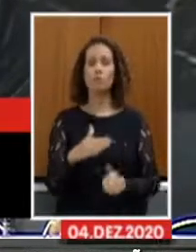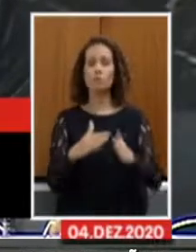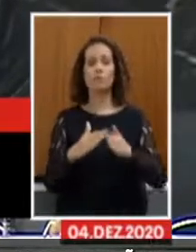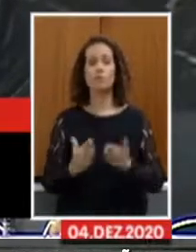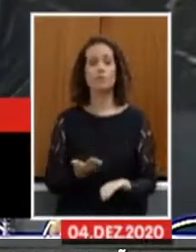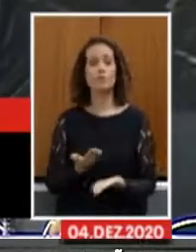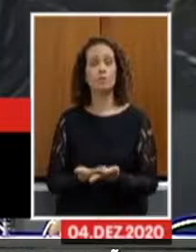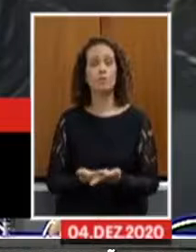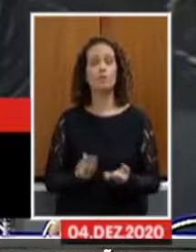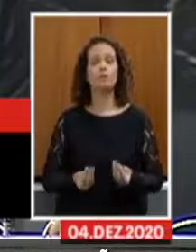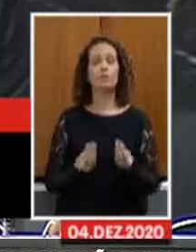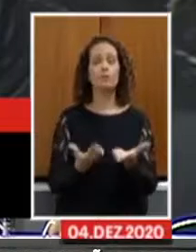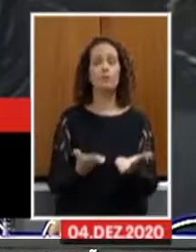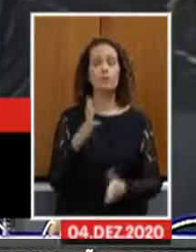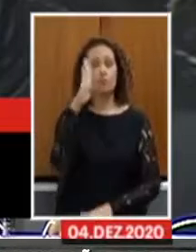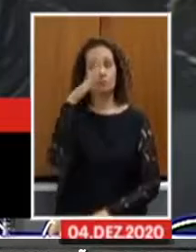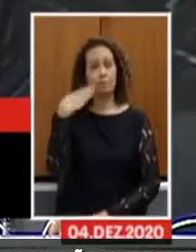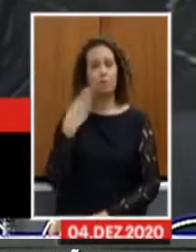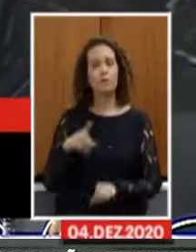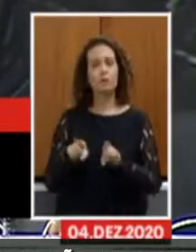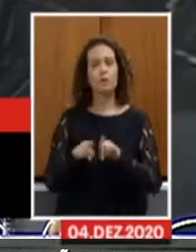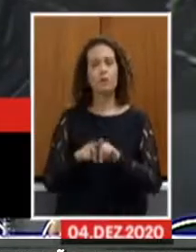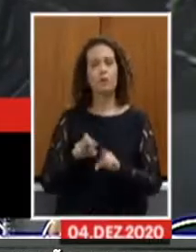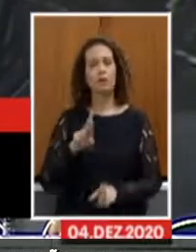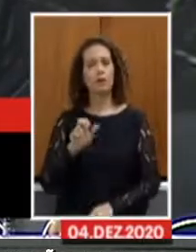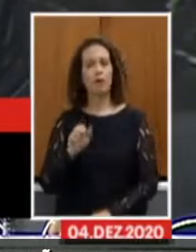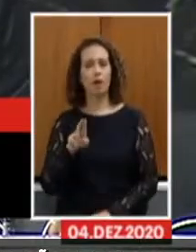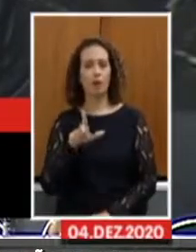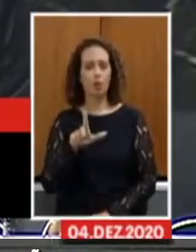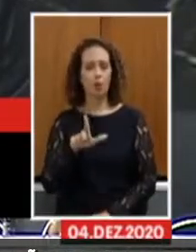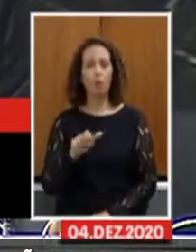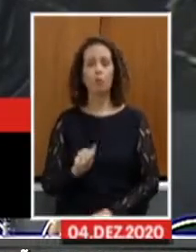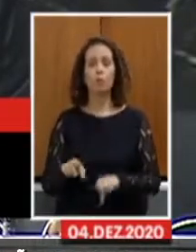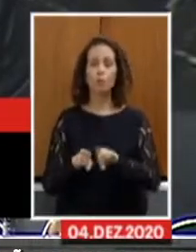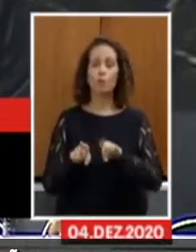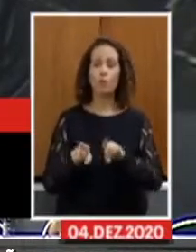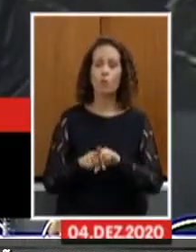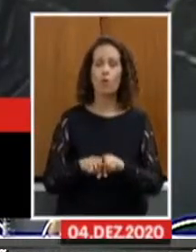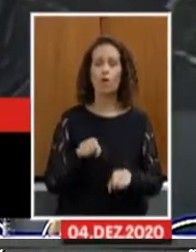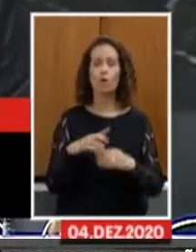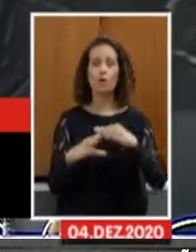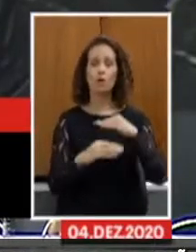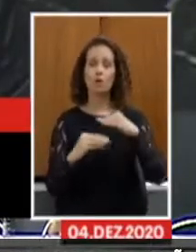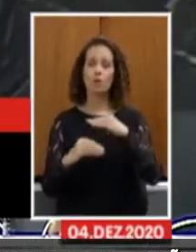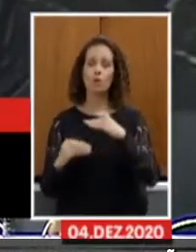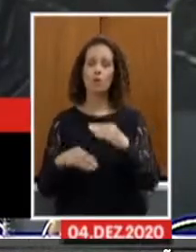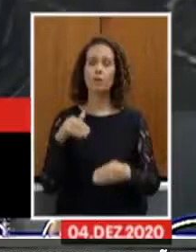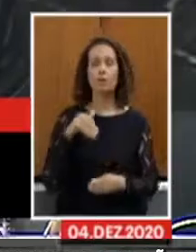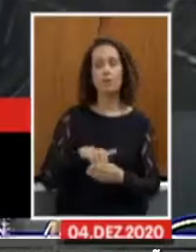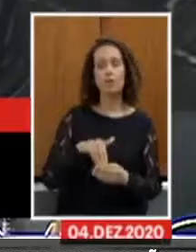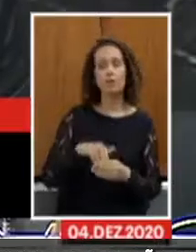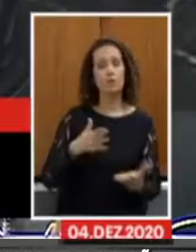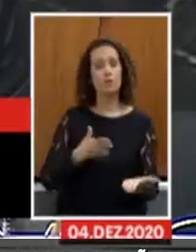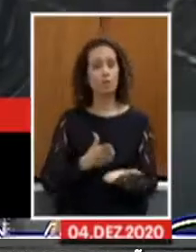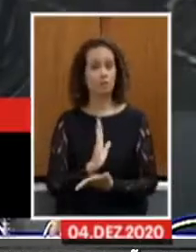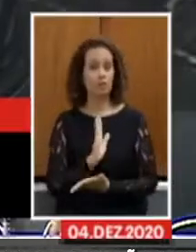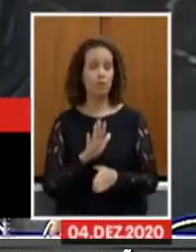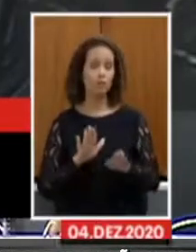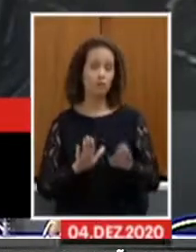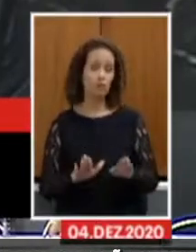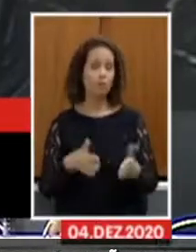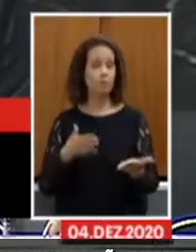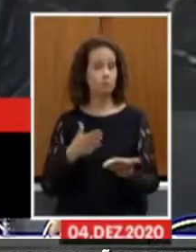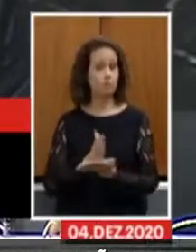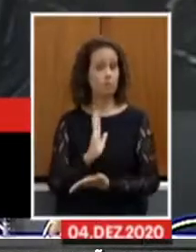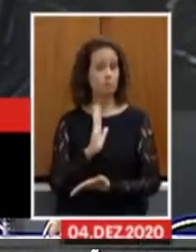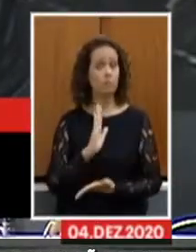dispositivo a deputada Beatriz Cerqueira e o deputado Raul Belém, após o que é a referida emenda submetida à votação nominal e aprovada, ficando, portanto, aprovado